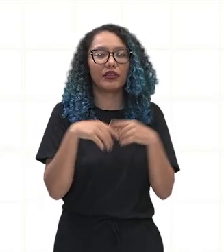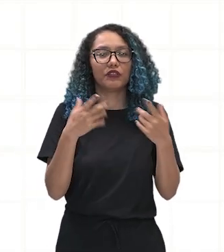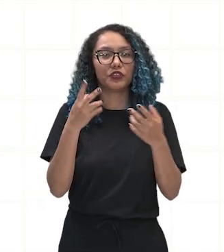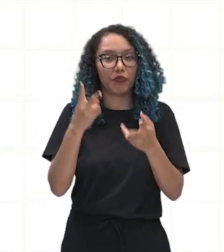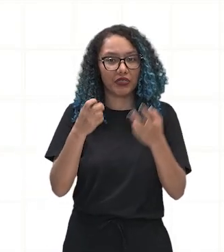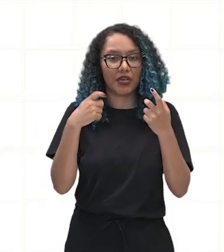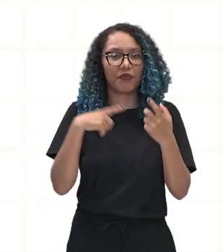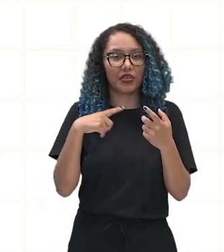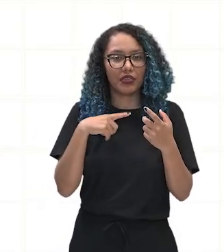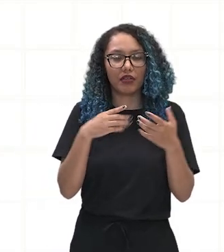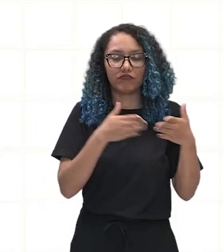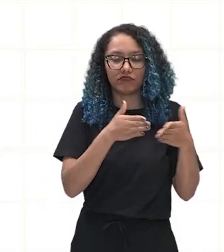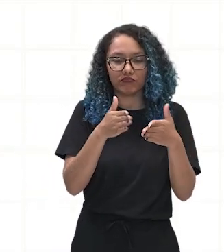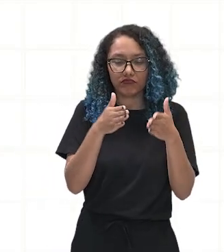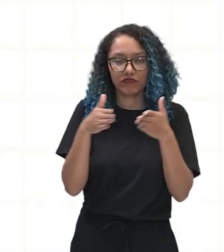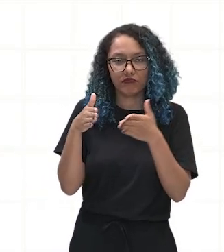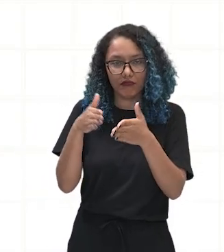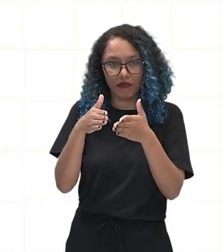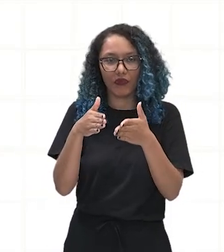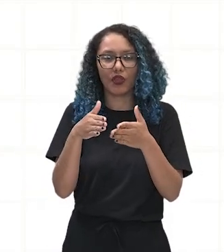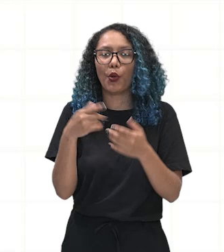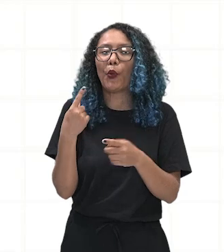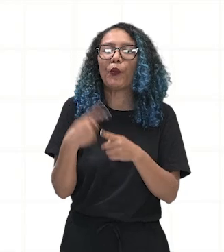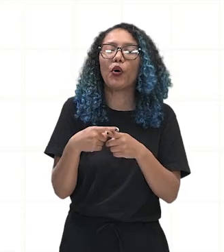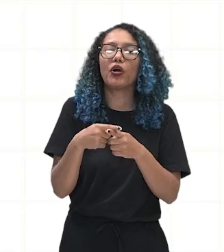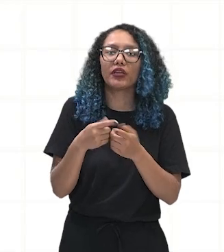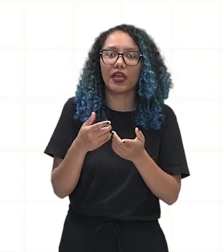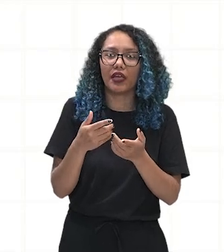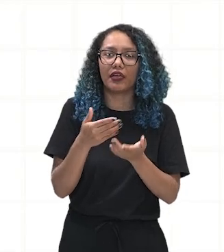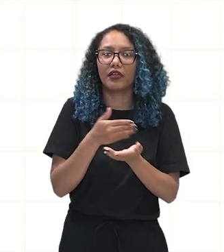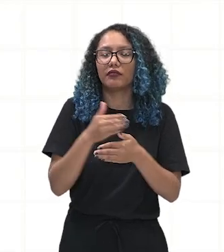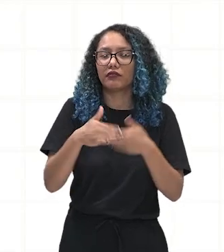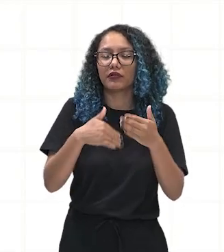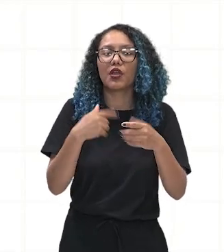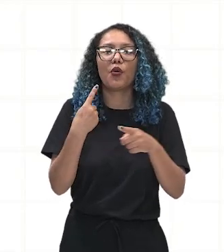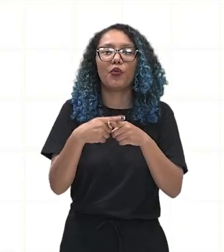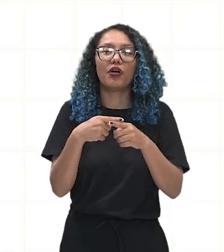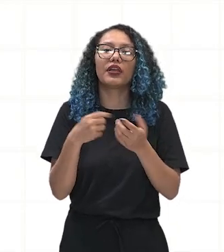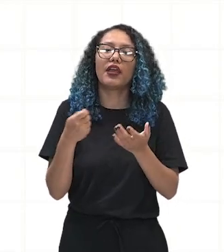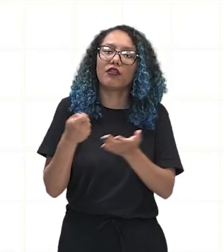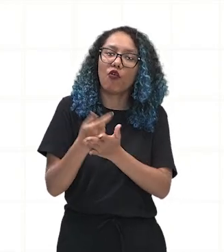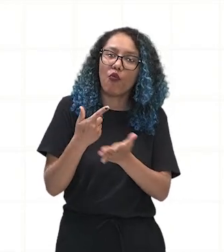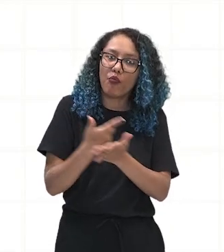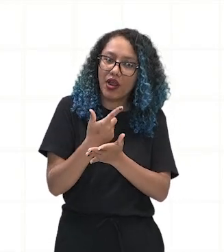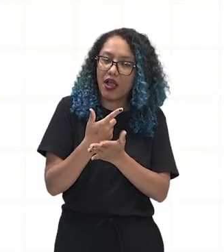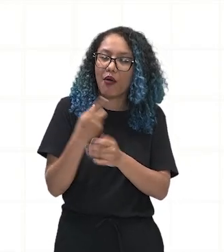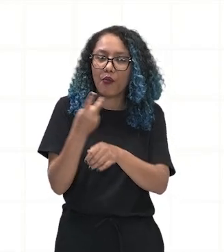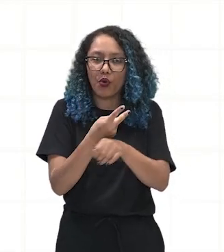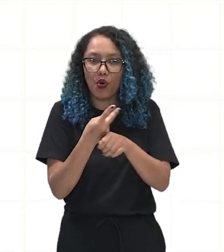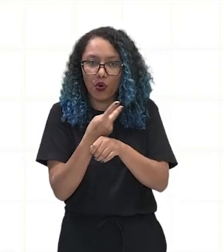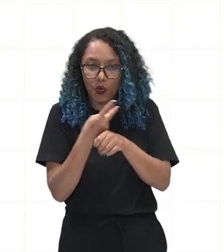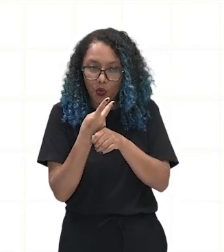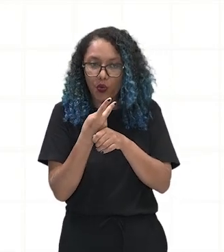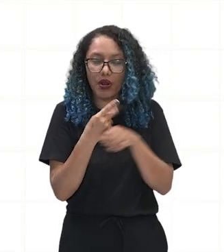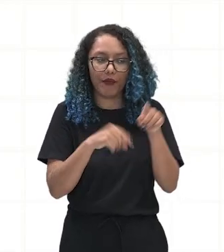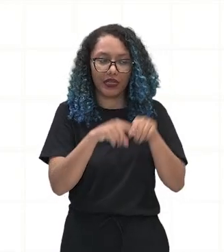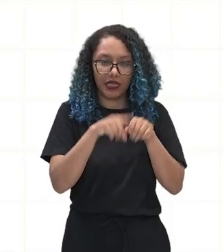influenciadas por essa demanda por bens exóticos, tá? Isso incentivou, olha só,